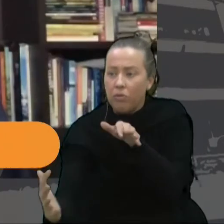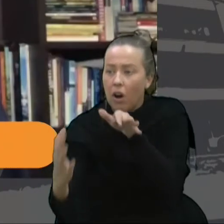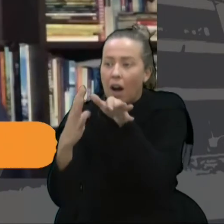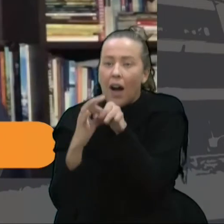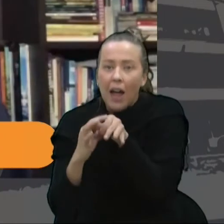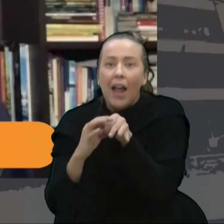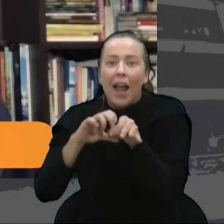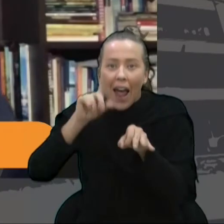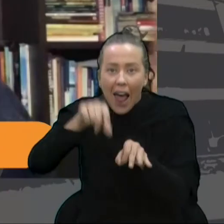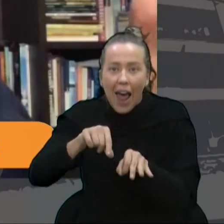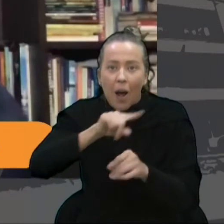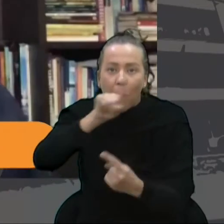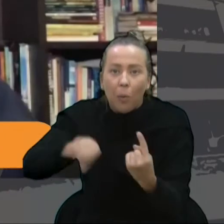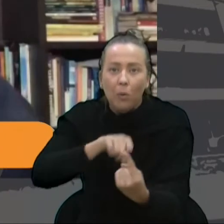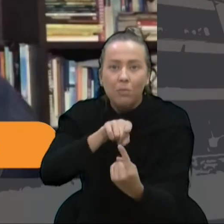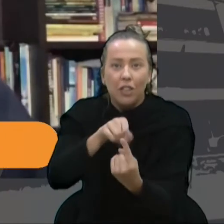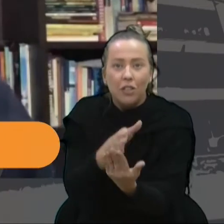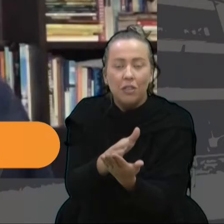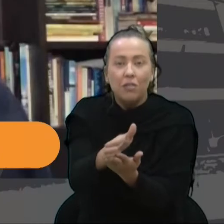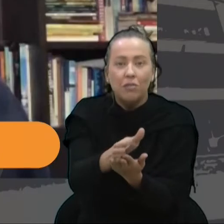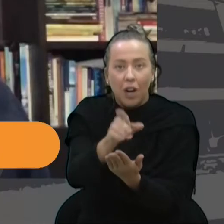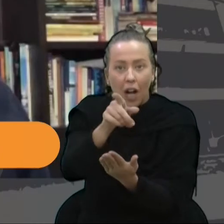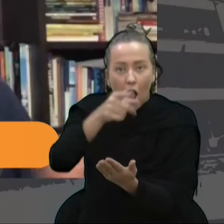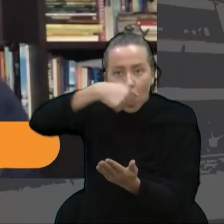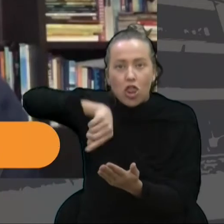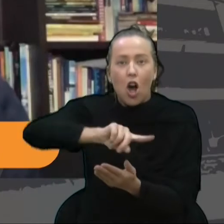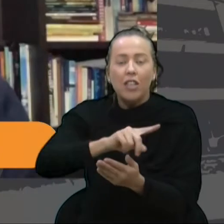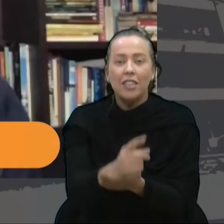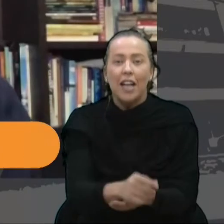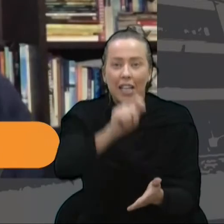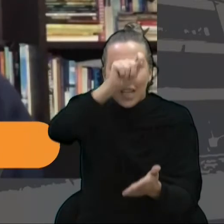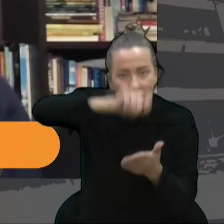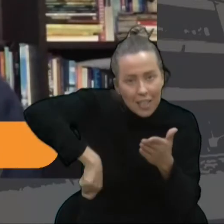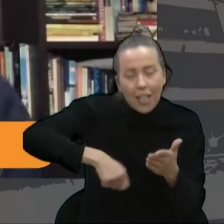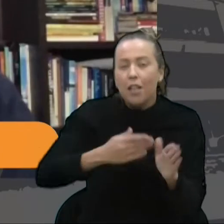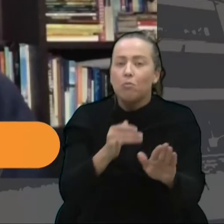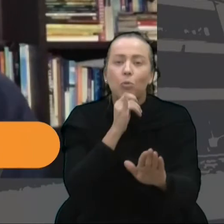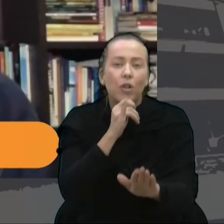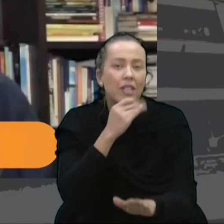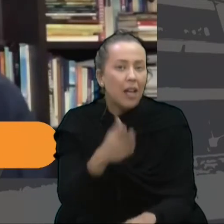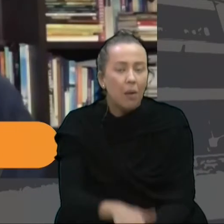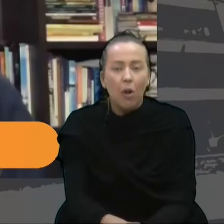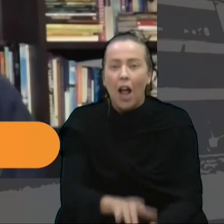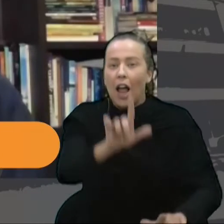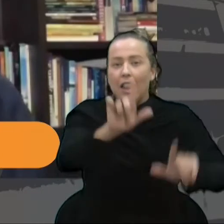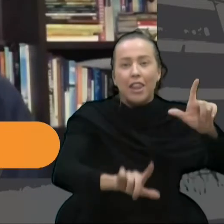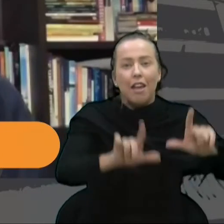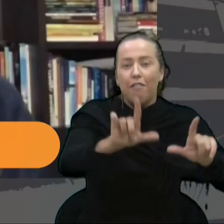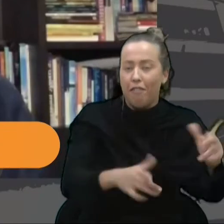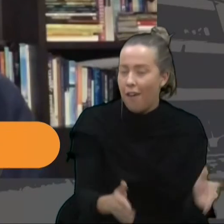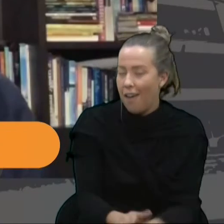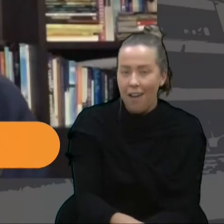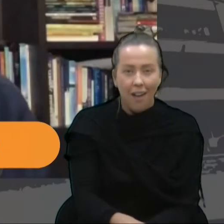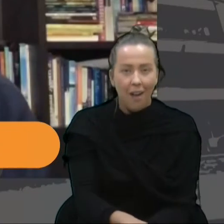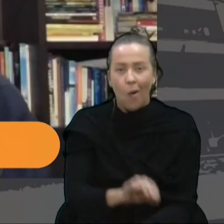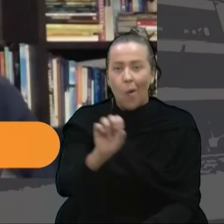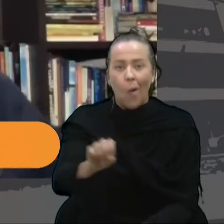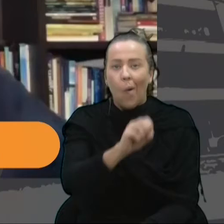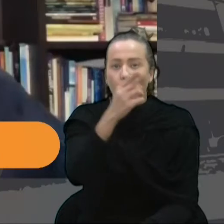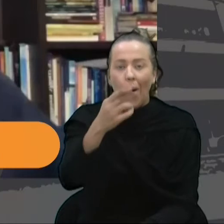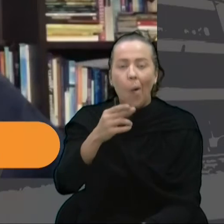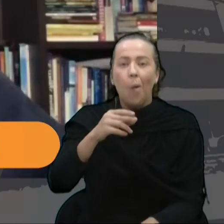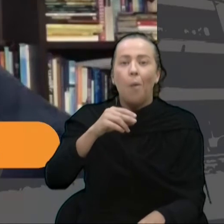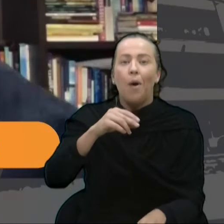público. O povo brasileiro, são eles que assinam as nossas TV por assinatura, assinam as